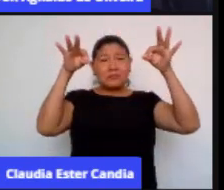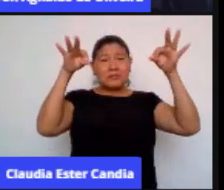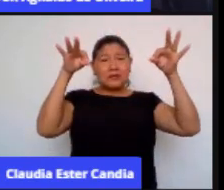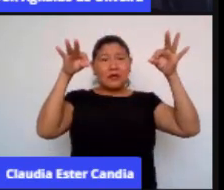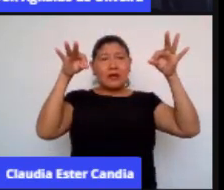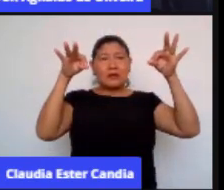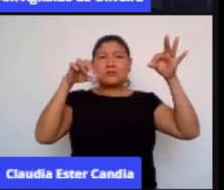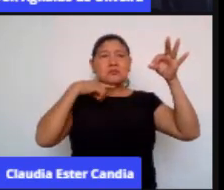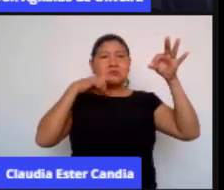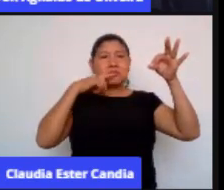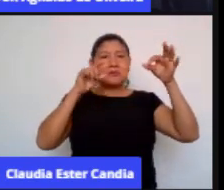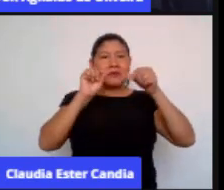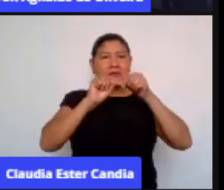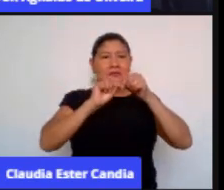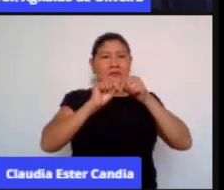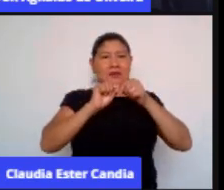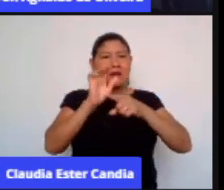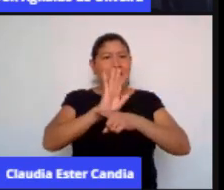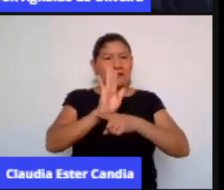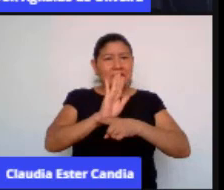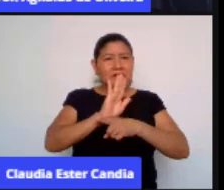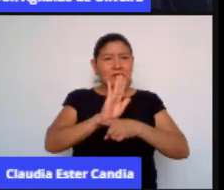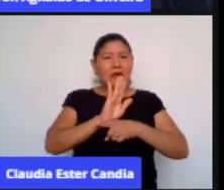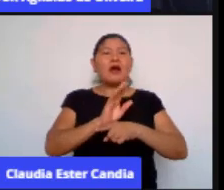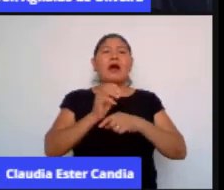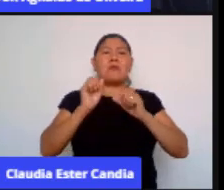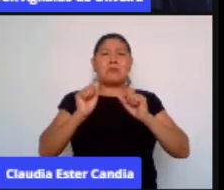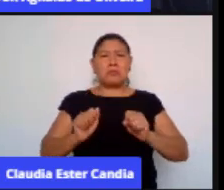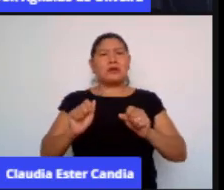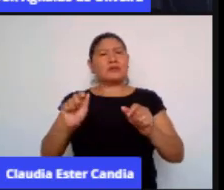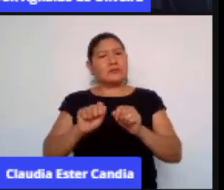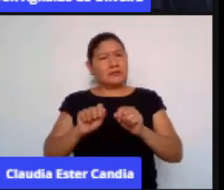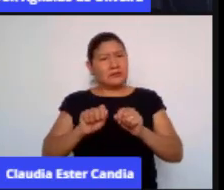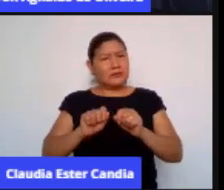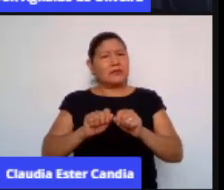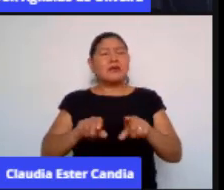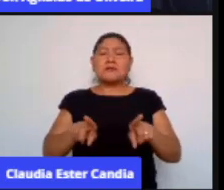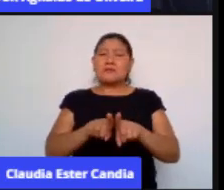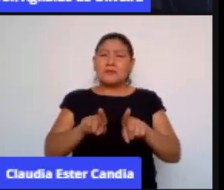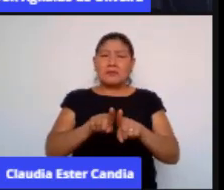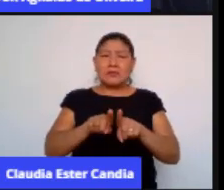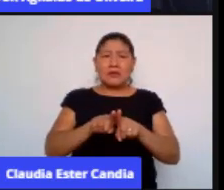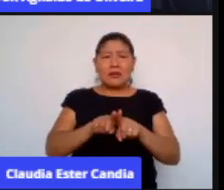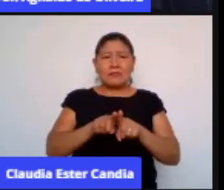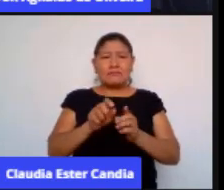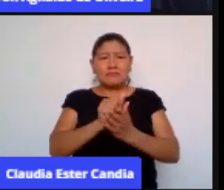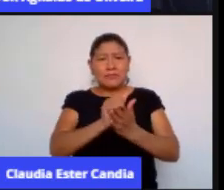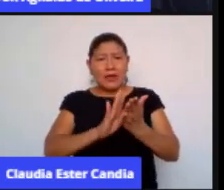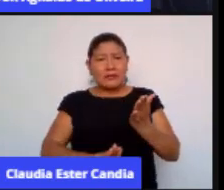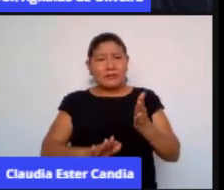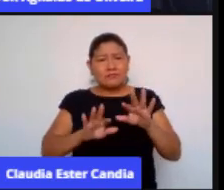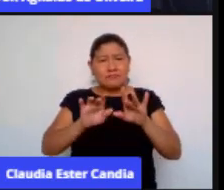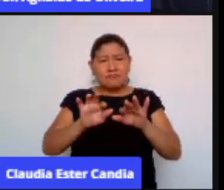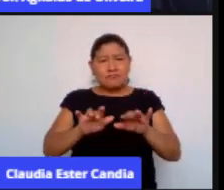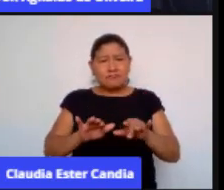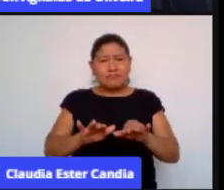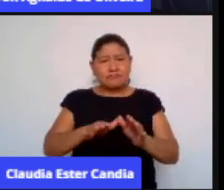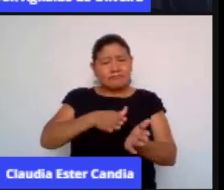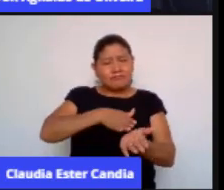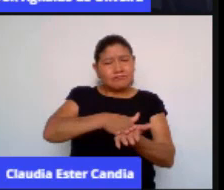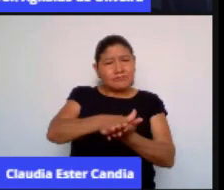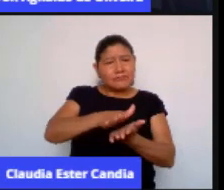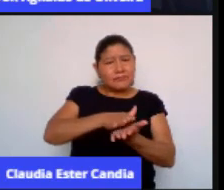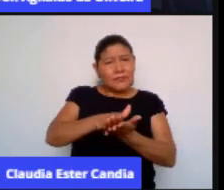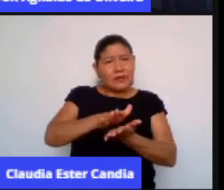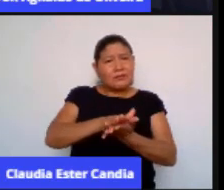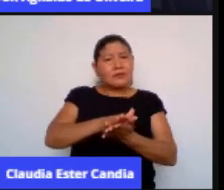E aí, eu poderia colocar isso de maneira, né, física mesmo, né? Então, fazendo uso de retas numéricas e materiais.